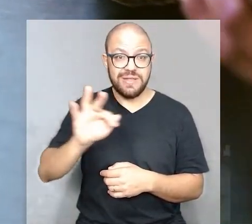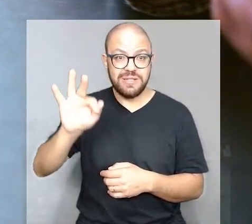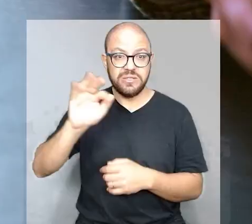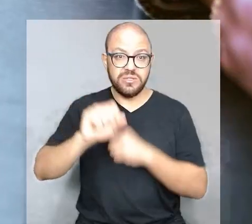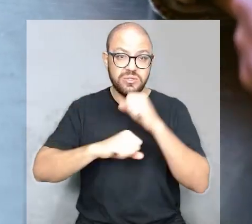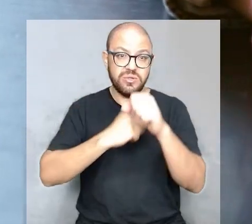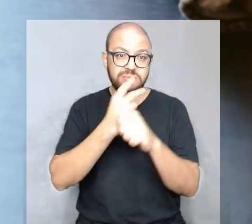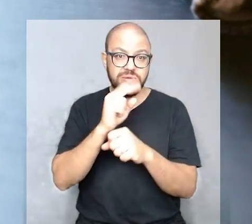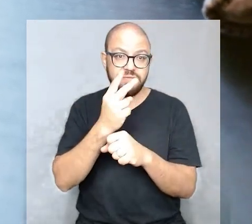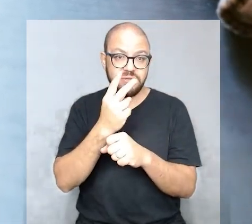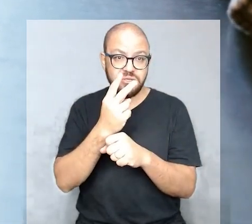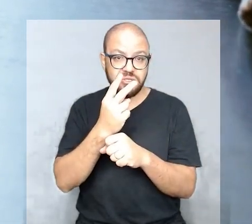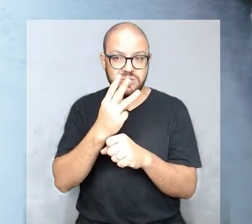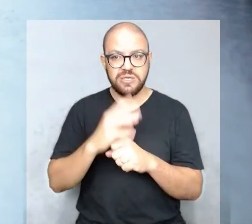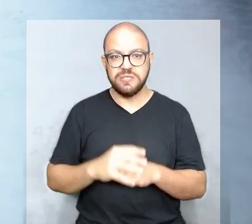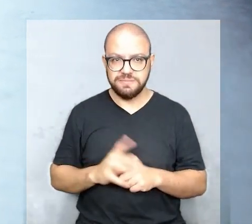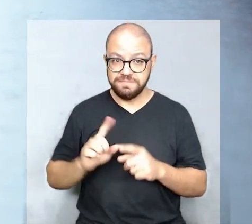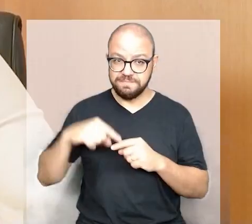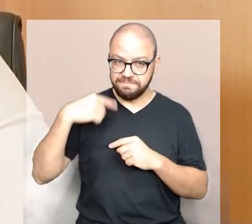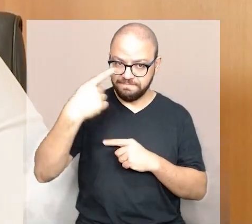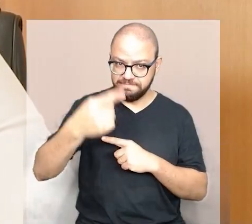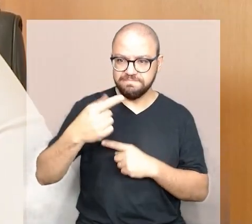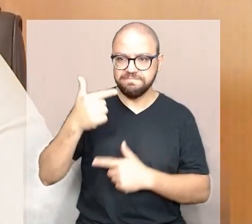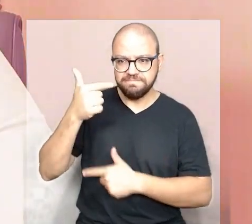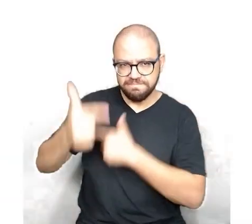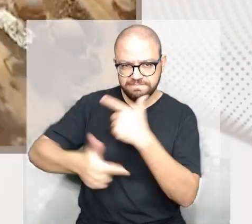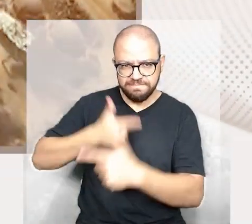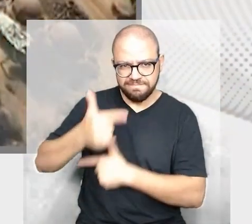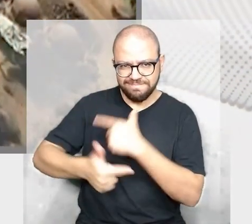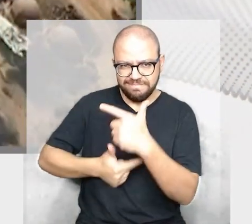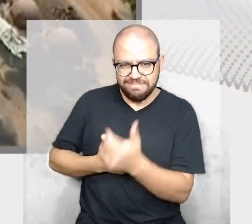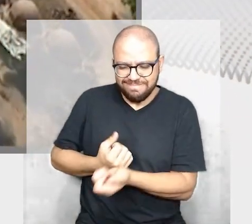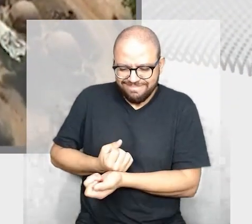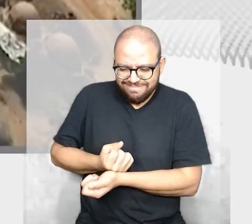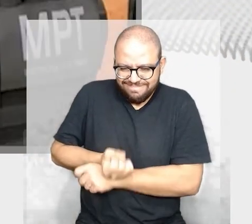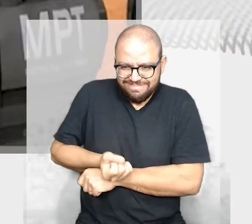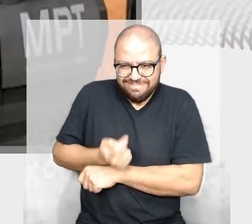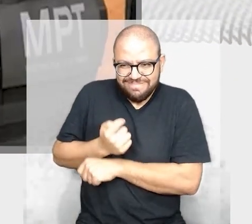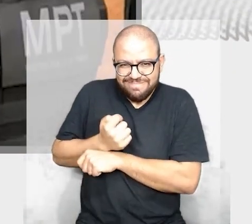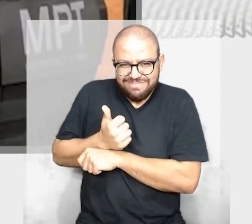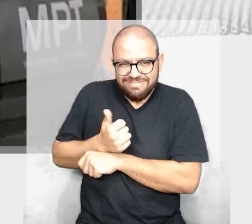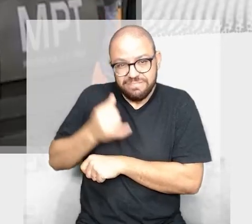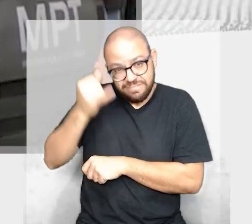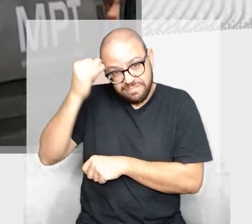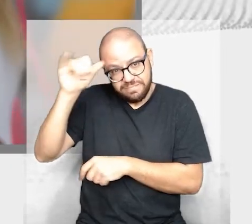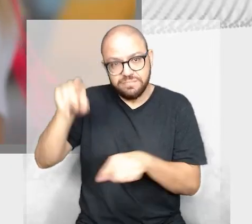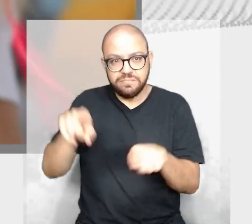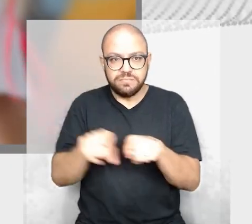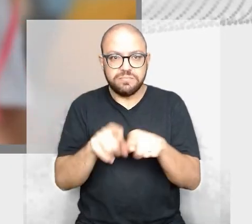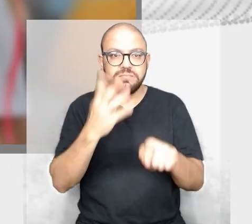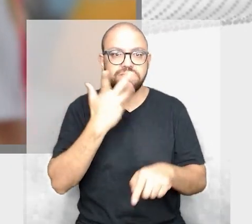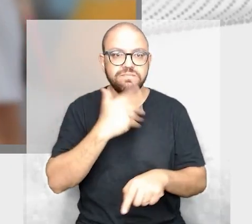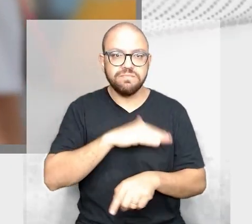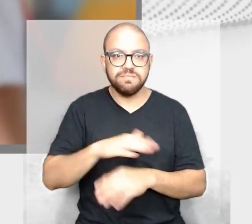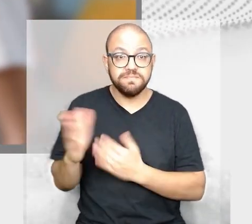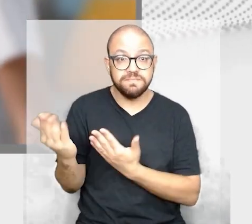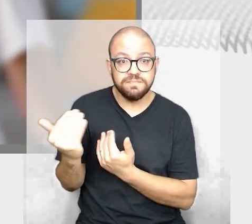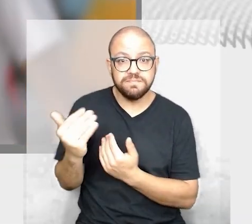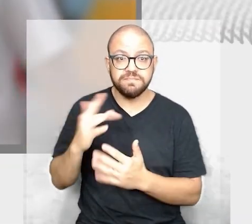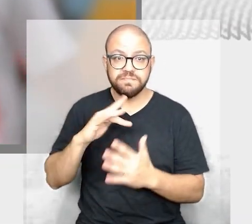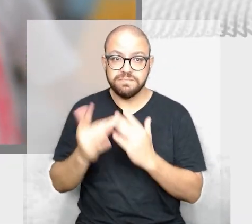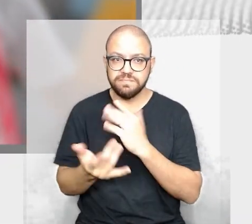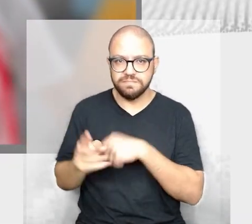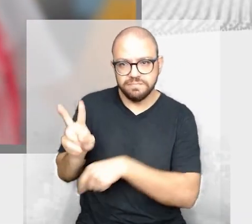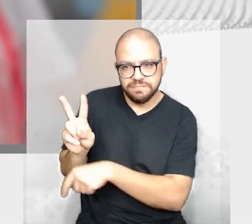da arrecadação federal de 2023. No próximo bloco, combate ao trabalho análogo ao de escravo e também proteção de